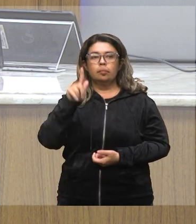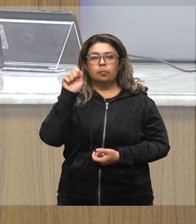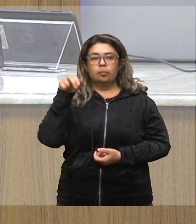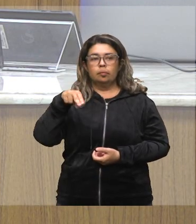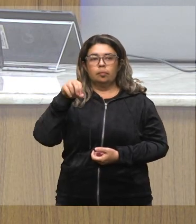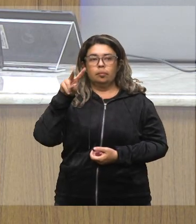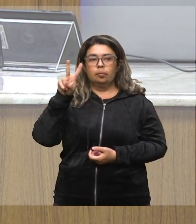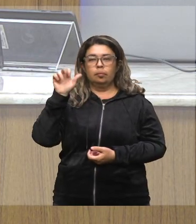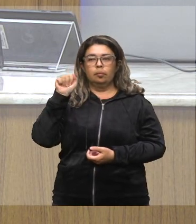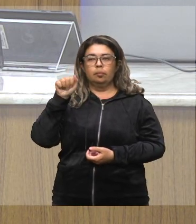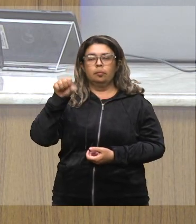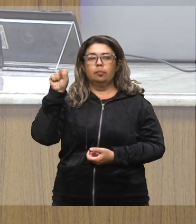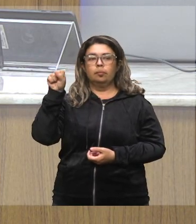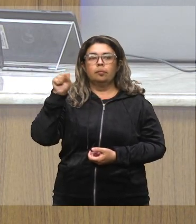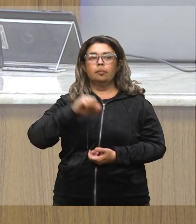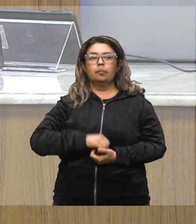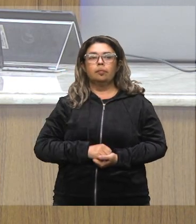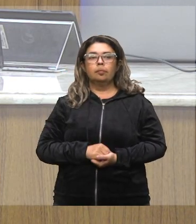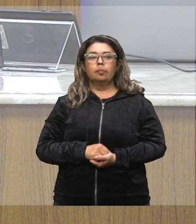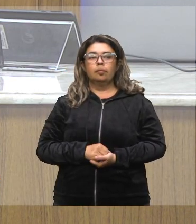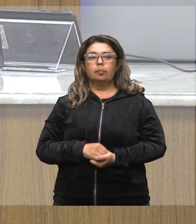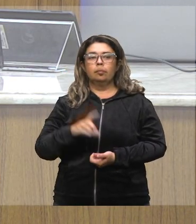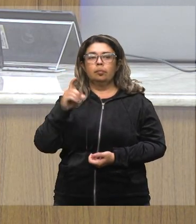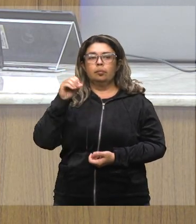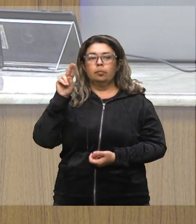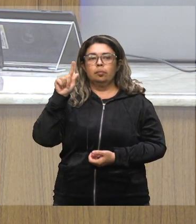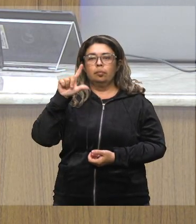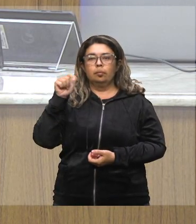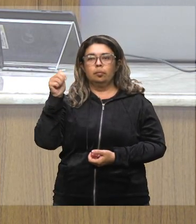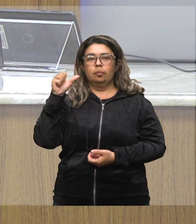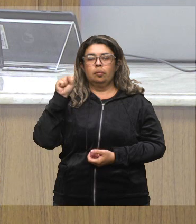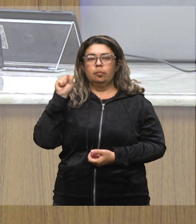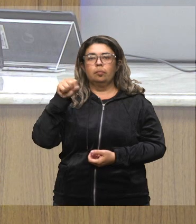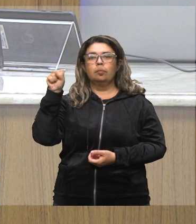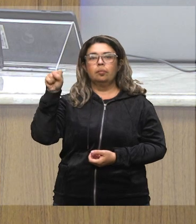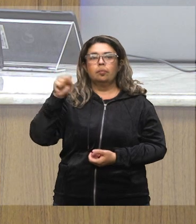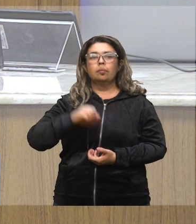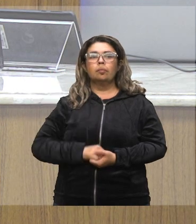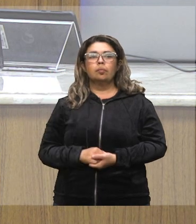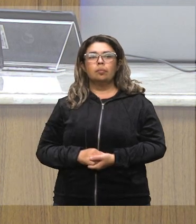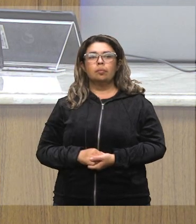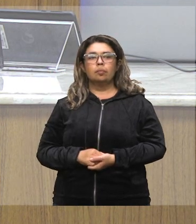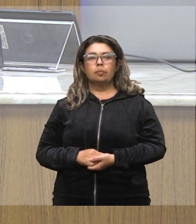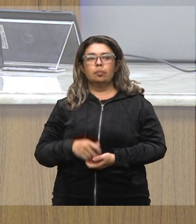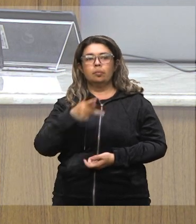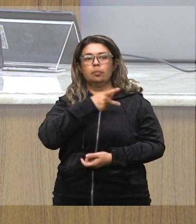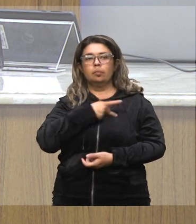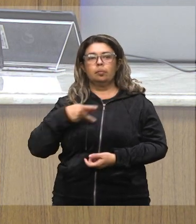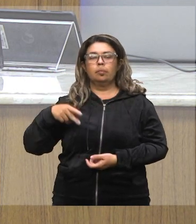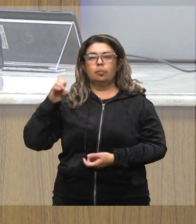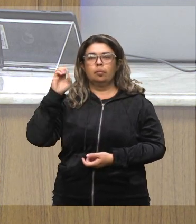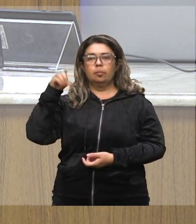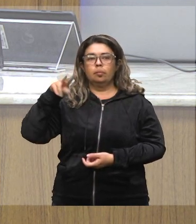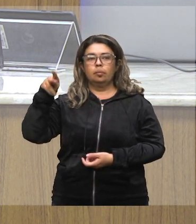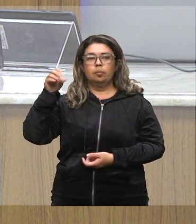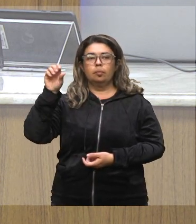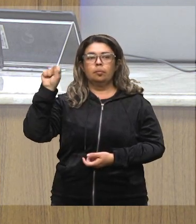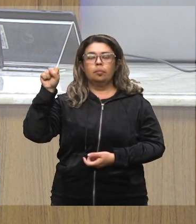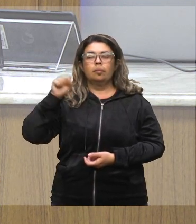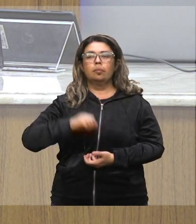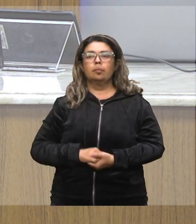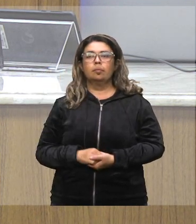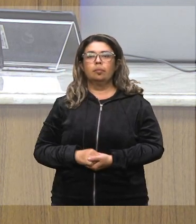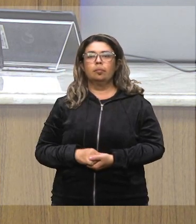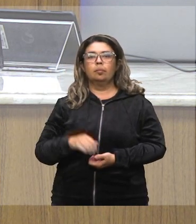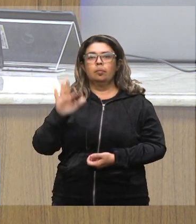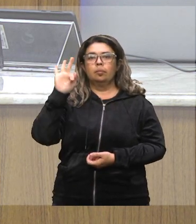Gênova Júnior. De Gênova vota sim. Douglas Henrique de Azevedo Terra. Voto sim. Edson de Souza. Pastor Edinho, sim.